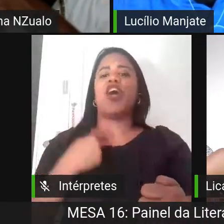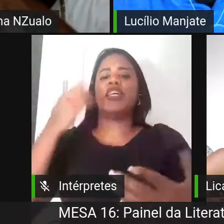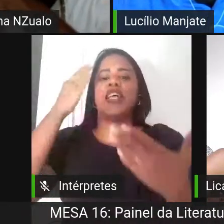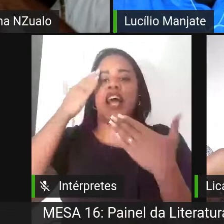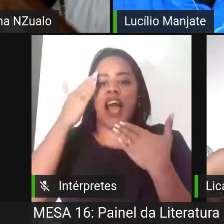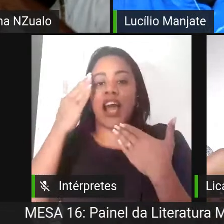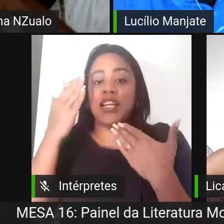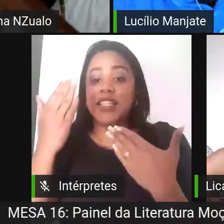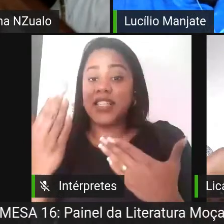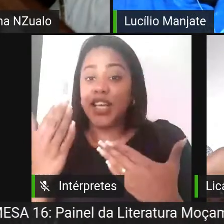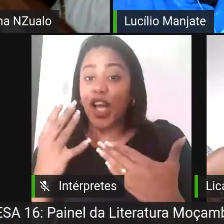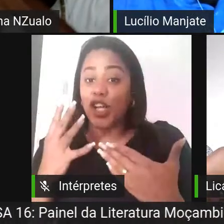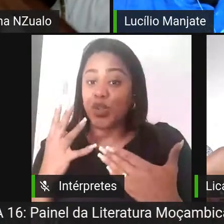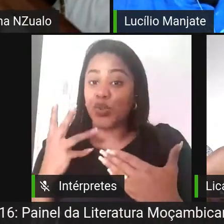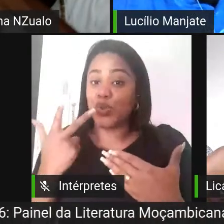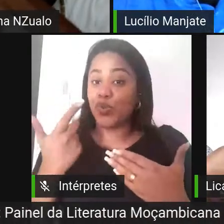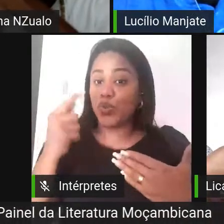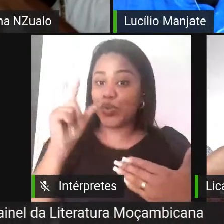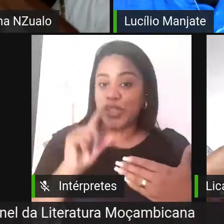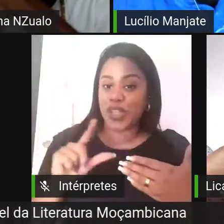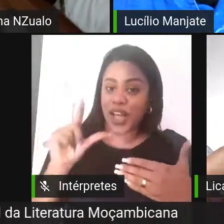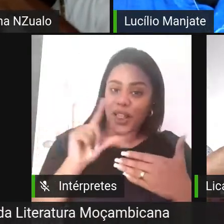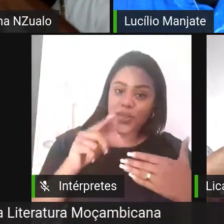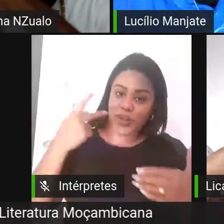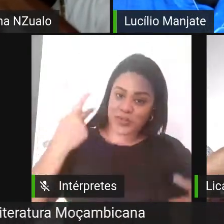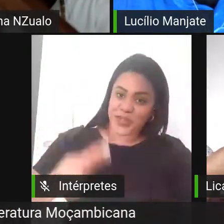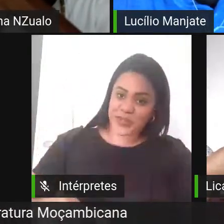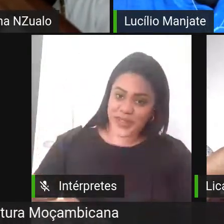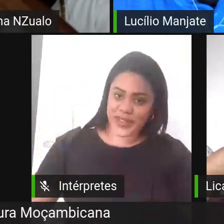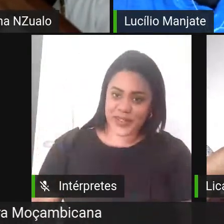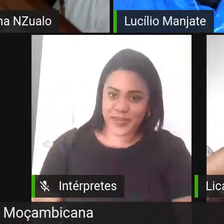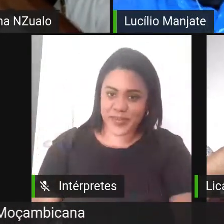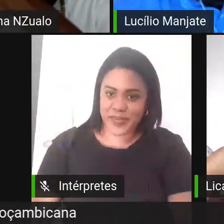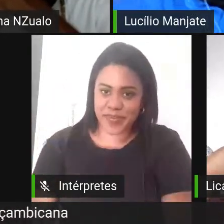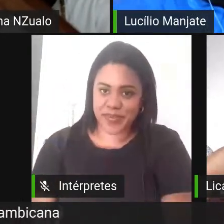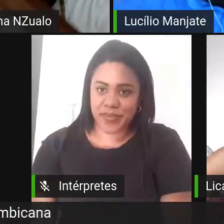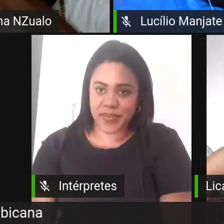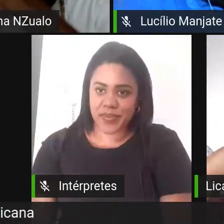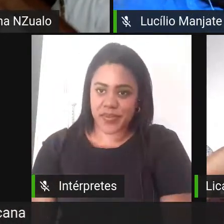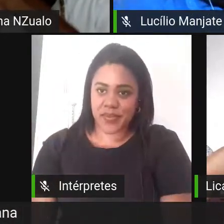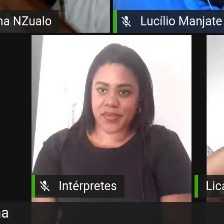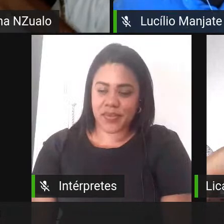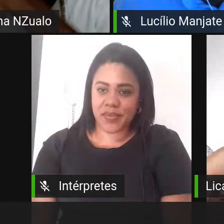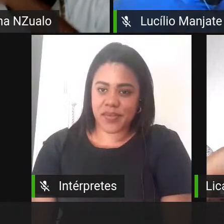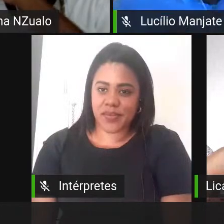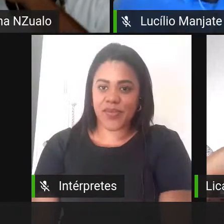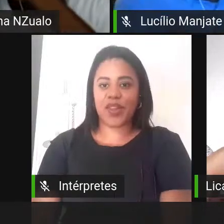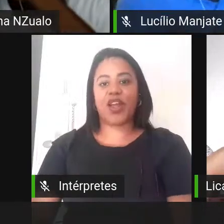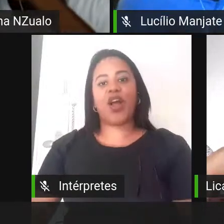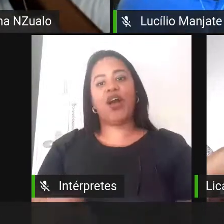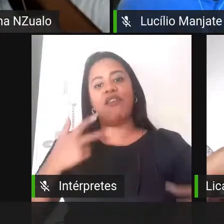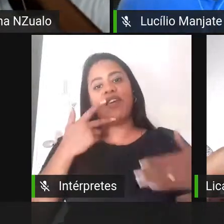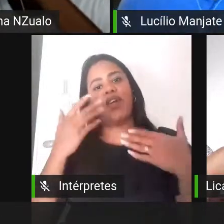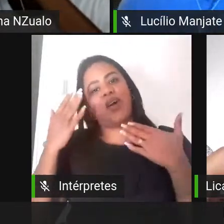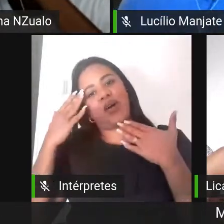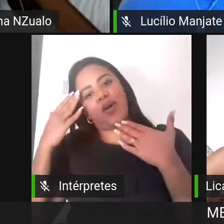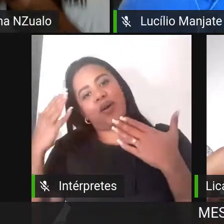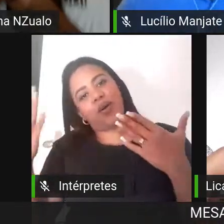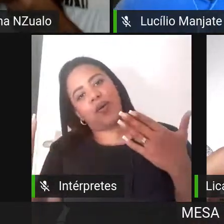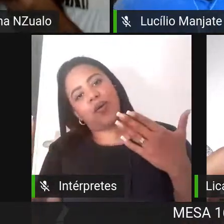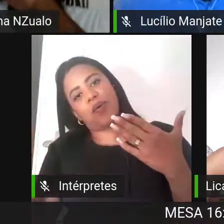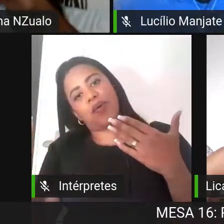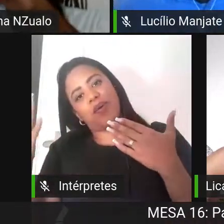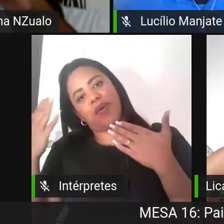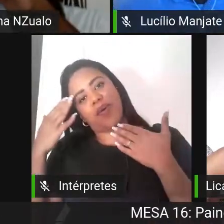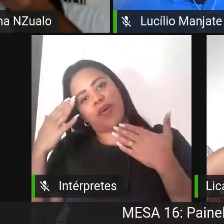literatura moçambicana. Bem, enfim... Obrigado, só não, liga, por favor, não faça mais isso. Pessoal, obrigado